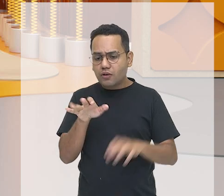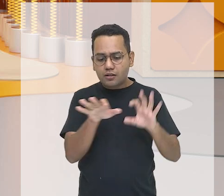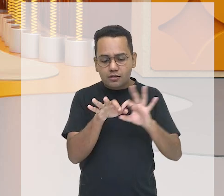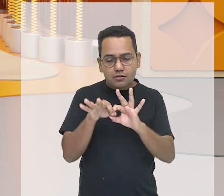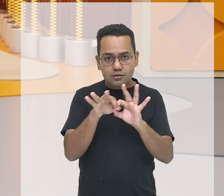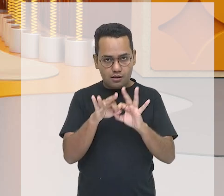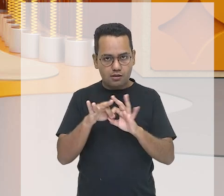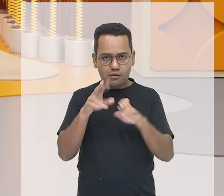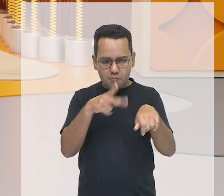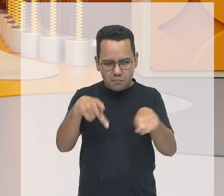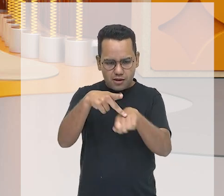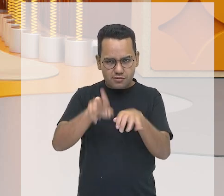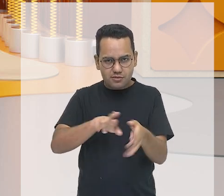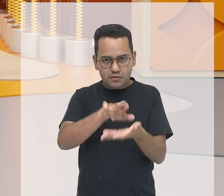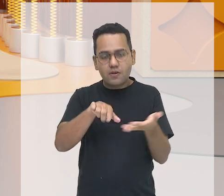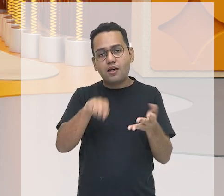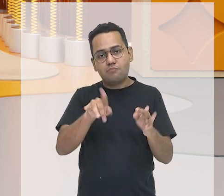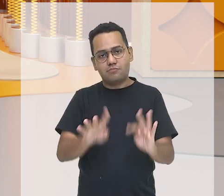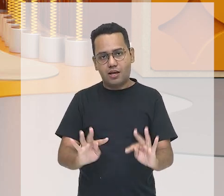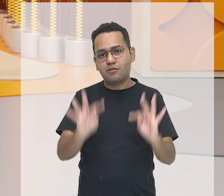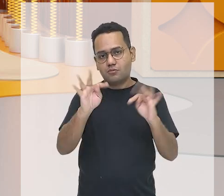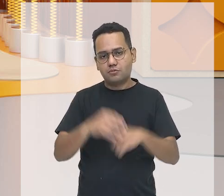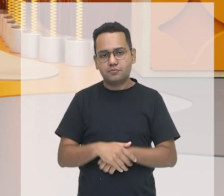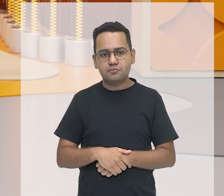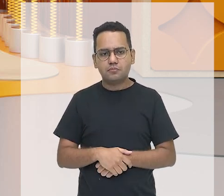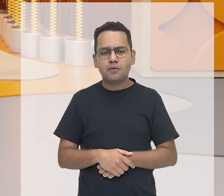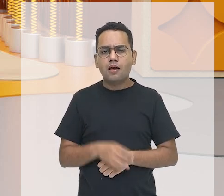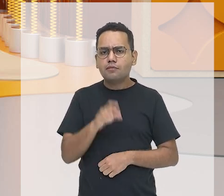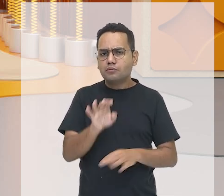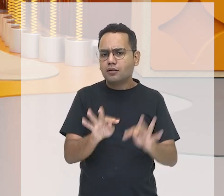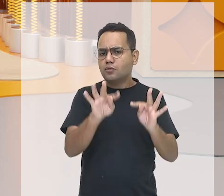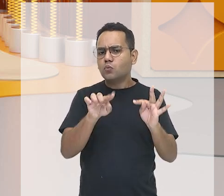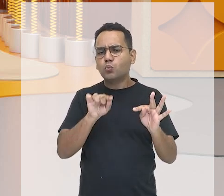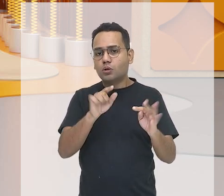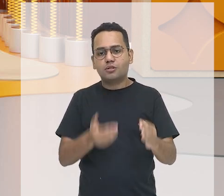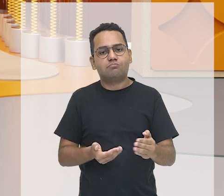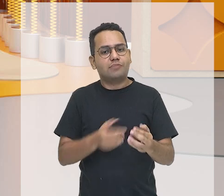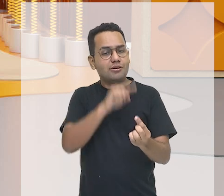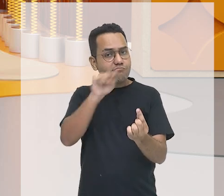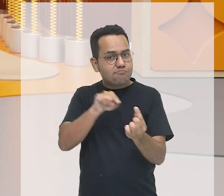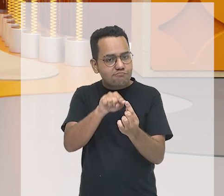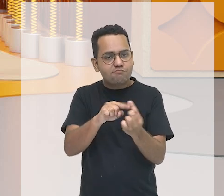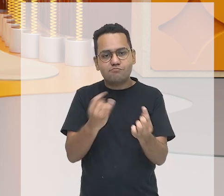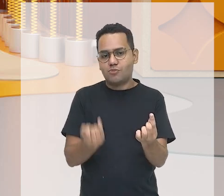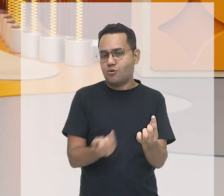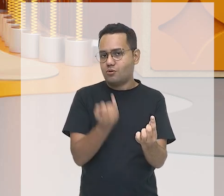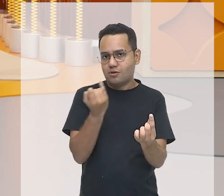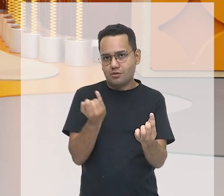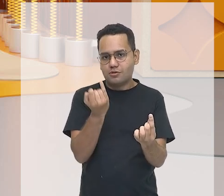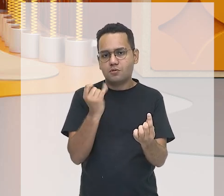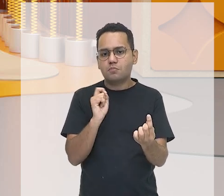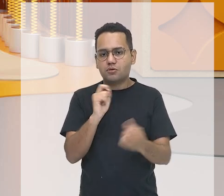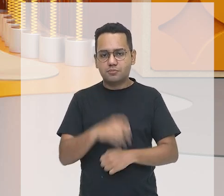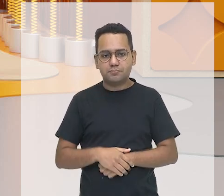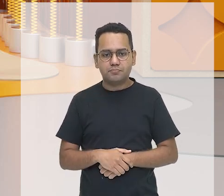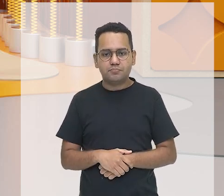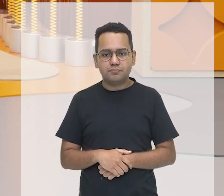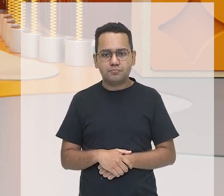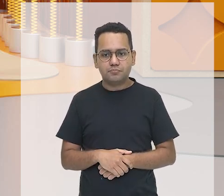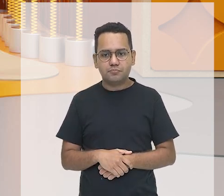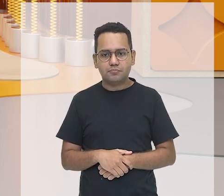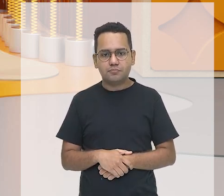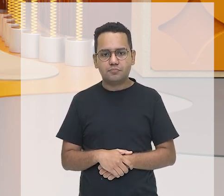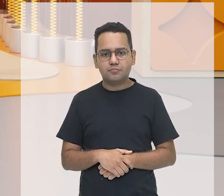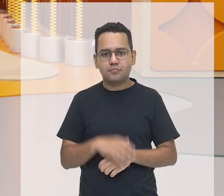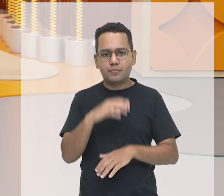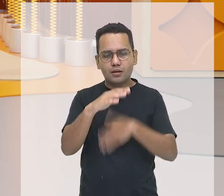tecnologias, tá? Então, a tecnologia, ela desempenha um papel fundamental, gente, no desenvolvimento da parte